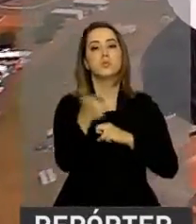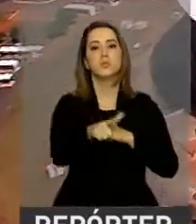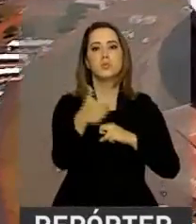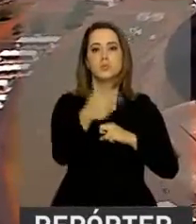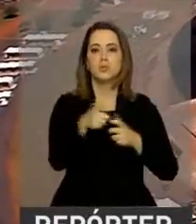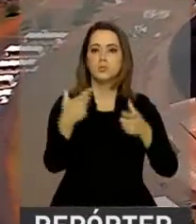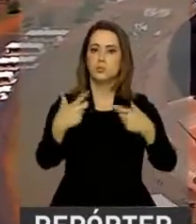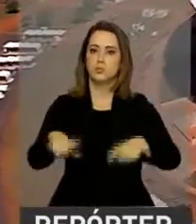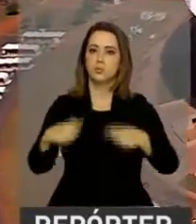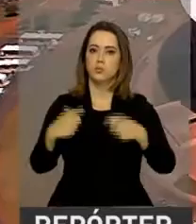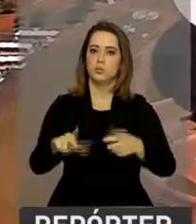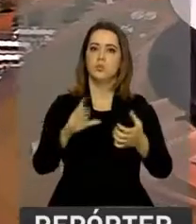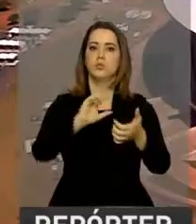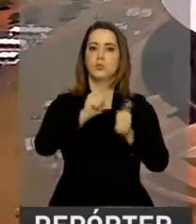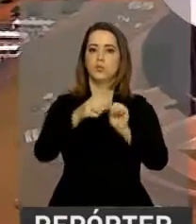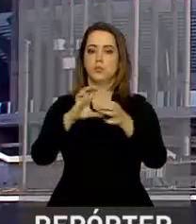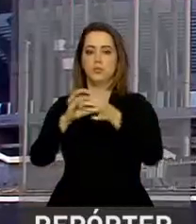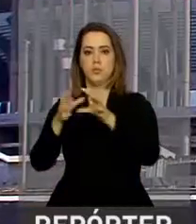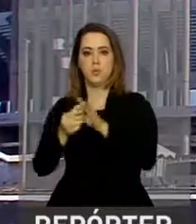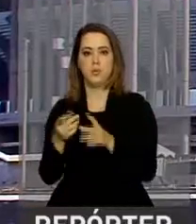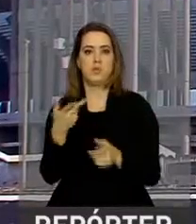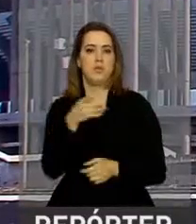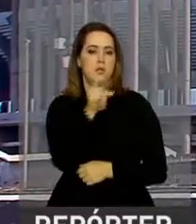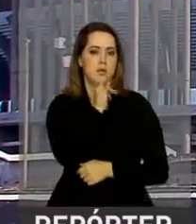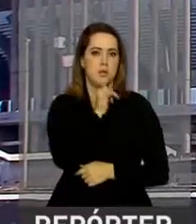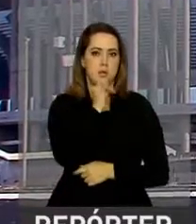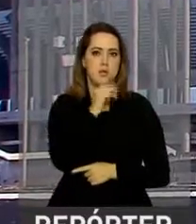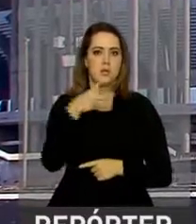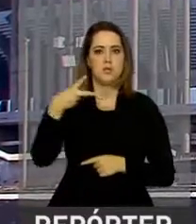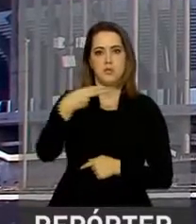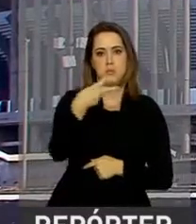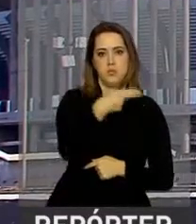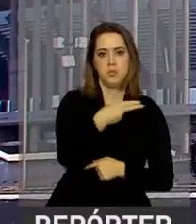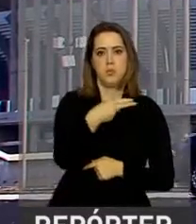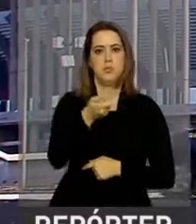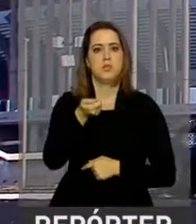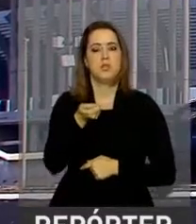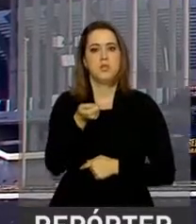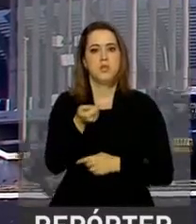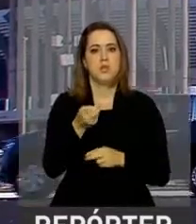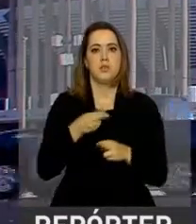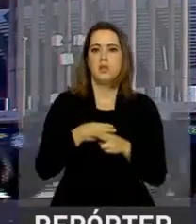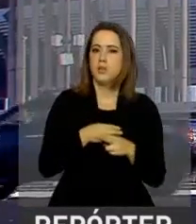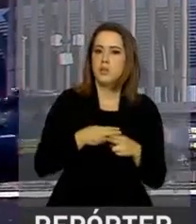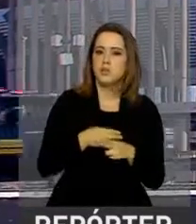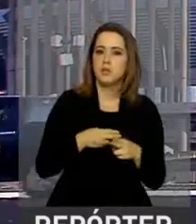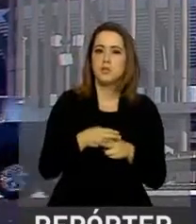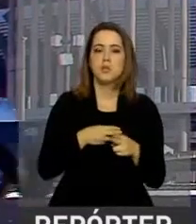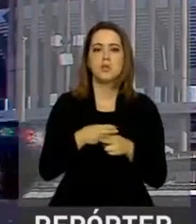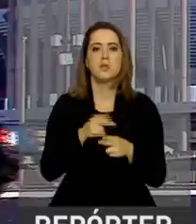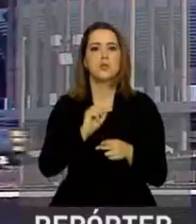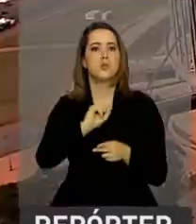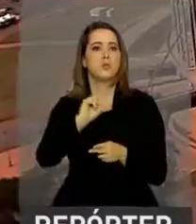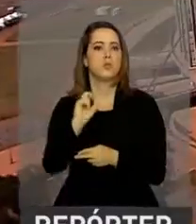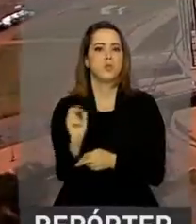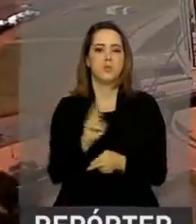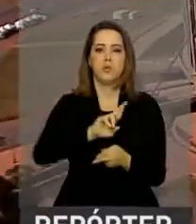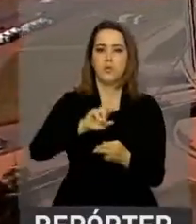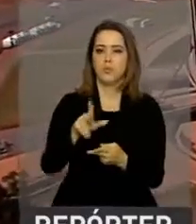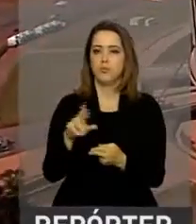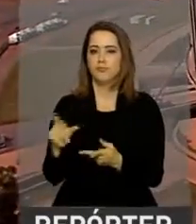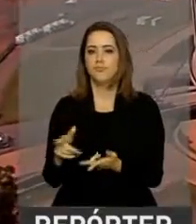Comitê Rio 2016 proibiu tesouras, canivetes, facas, lâminas de barbear, punhais,